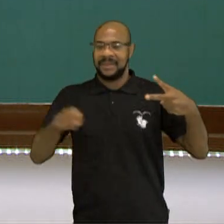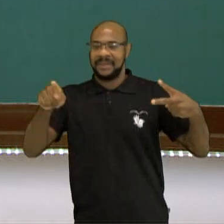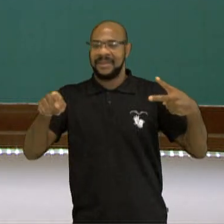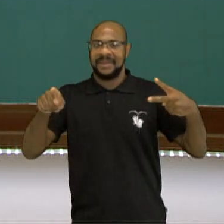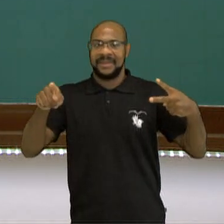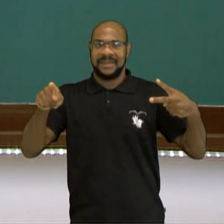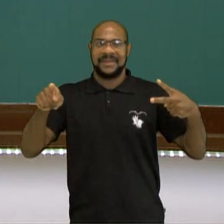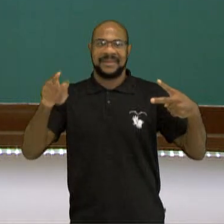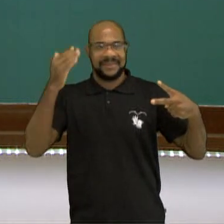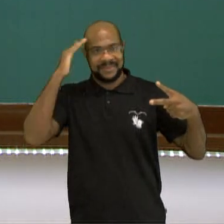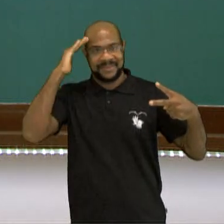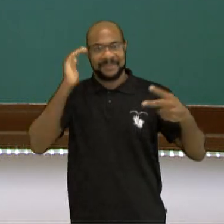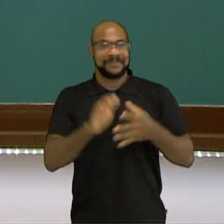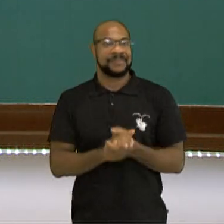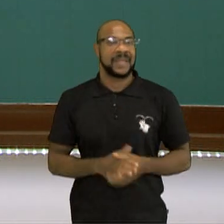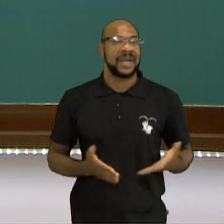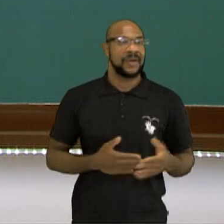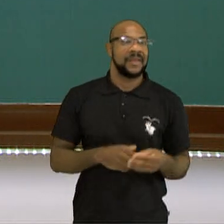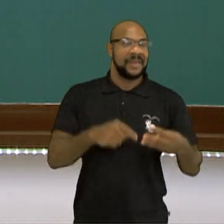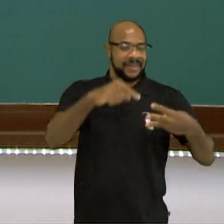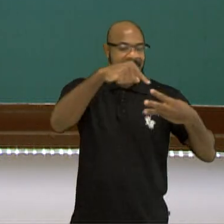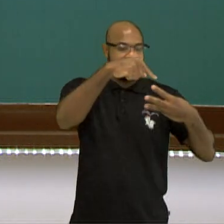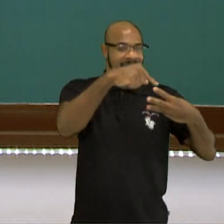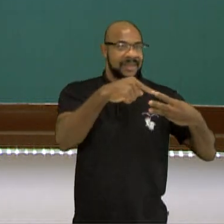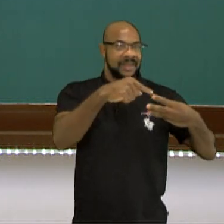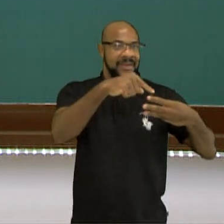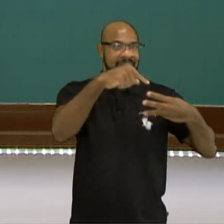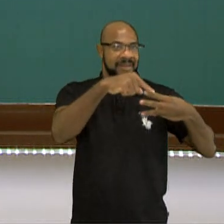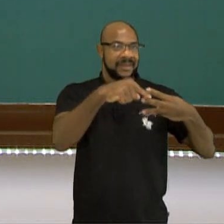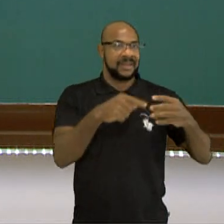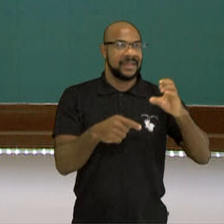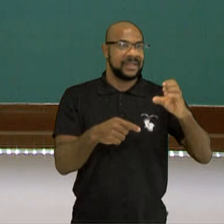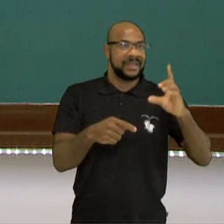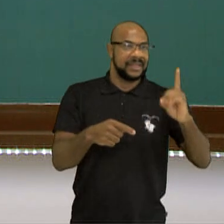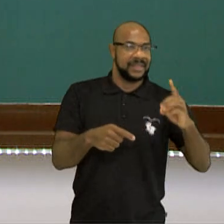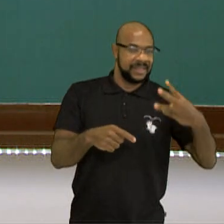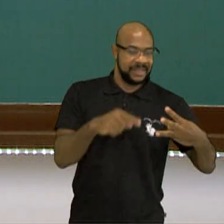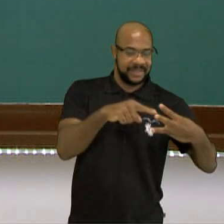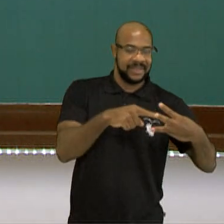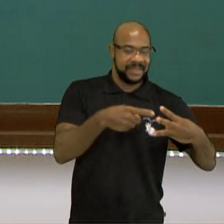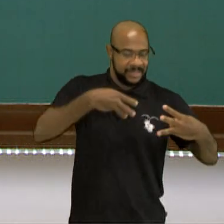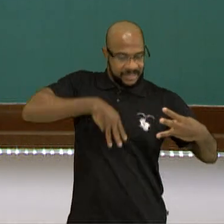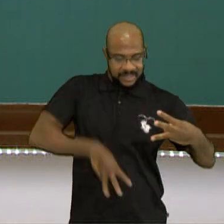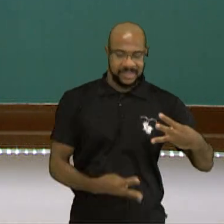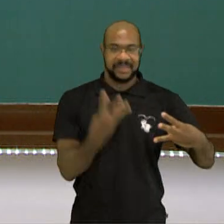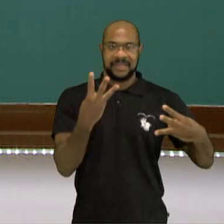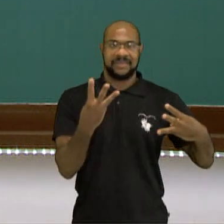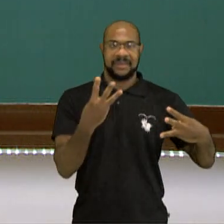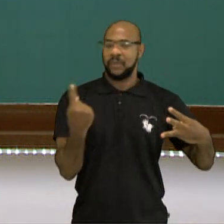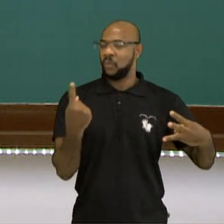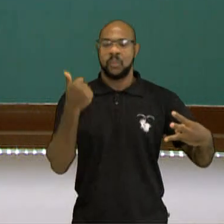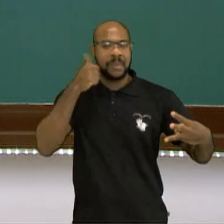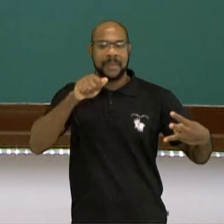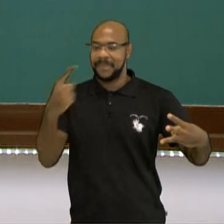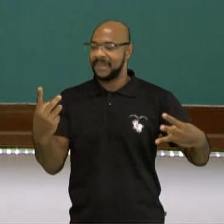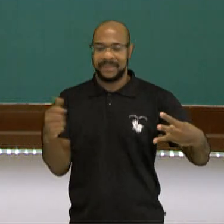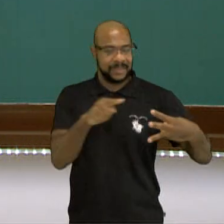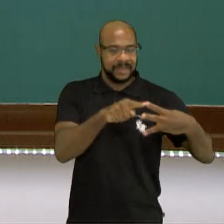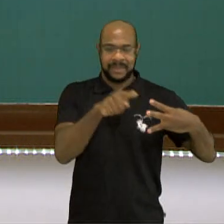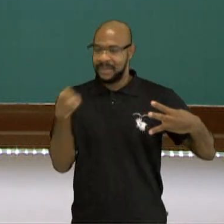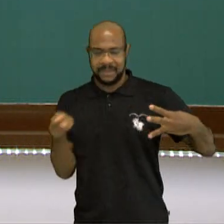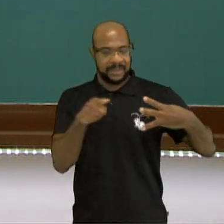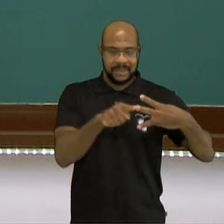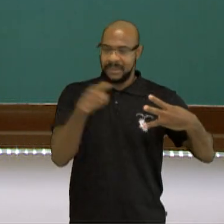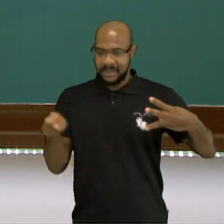e E, que são os trigêmeos, eles têm a mesma relação com a segunda mãe e o filho F, que é o filho sozinho,